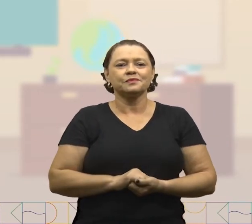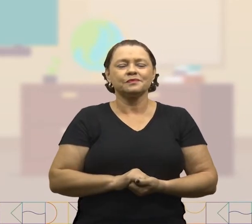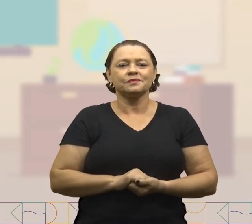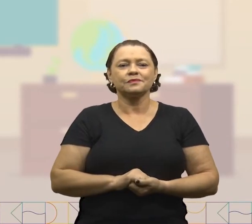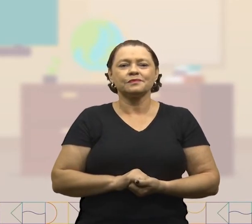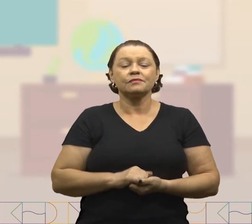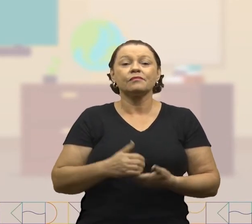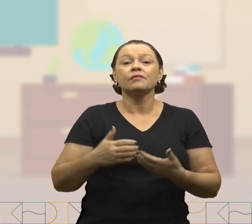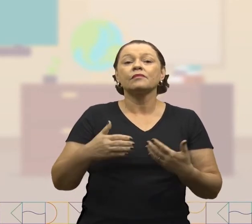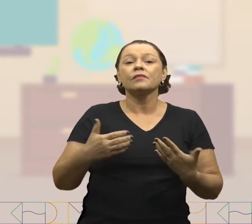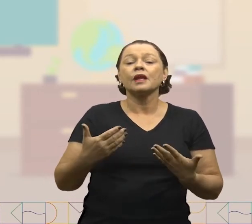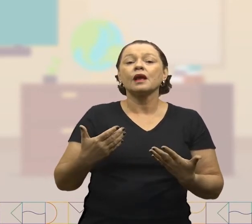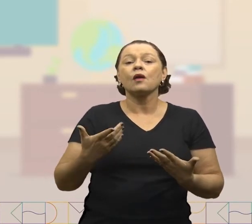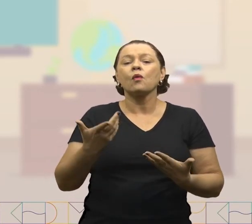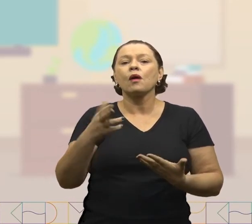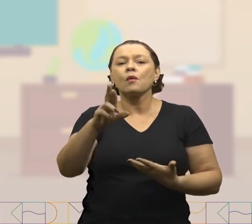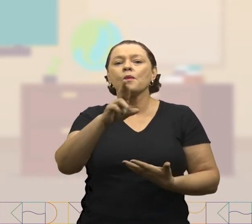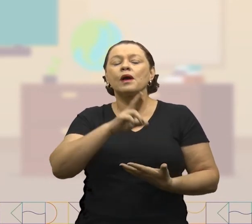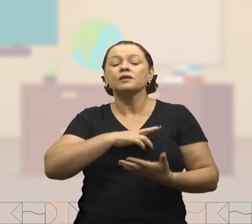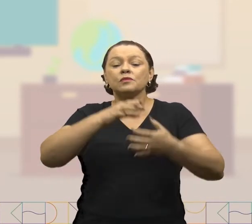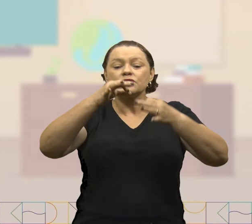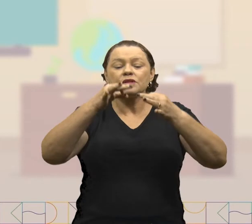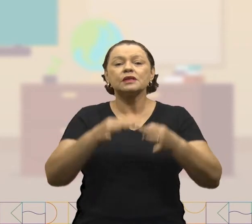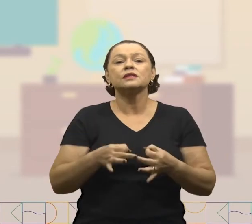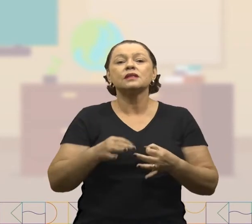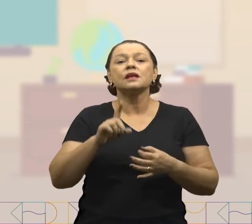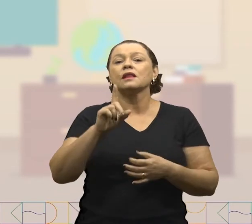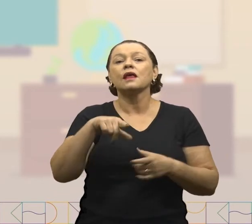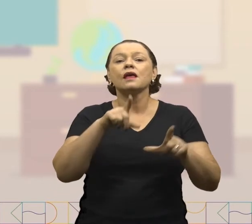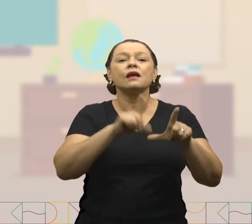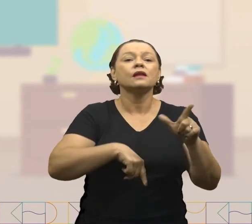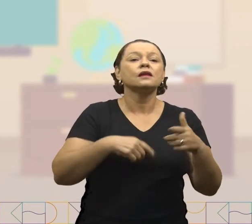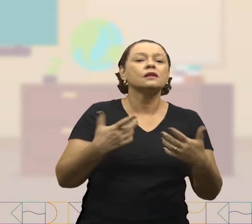A alternativa correta é a letra